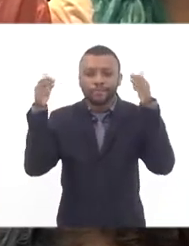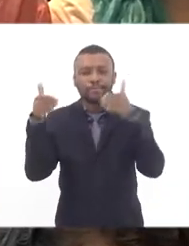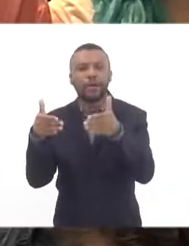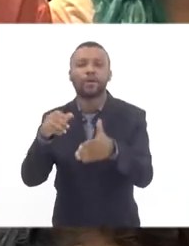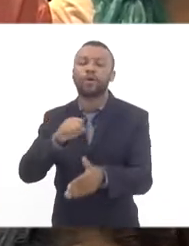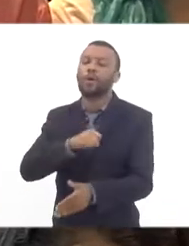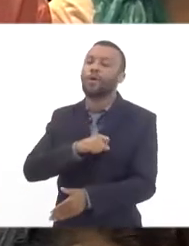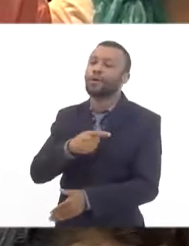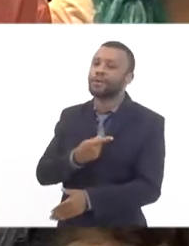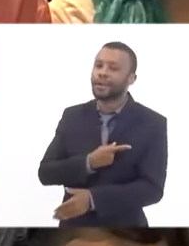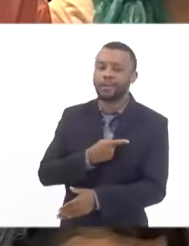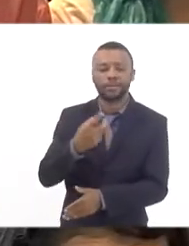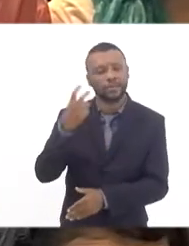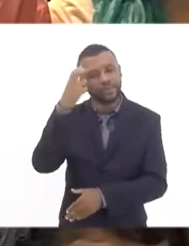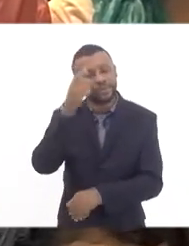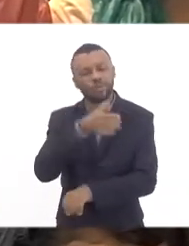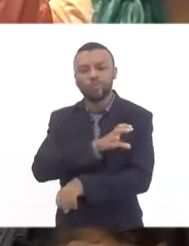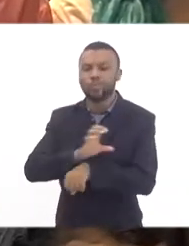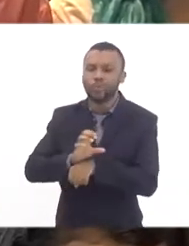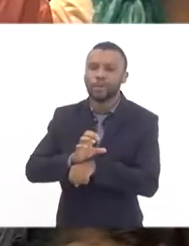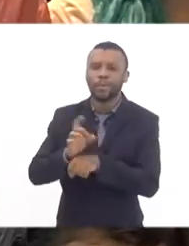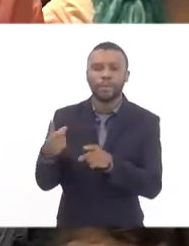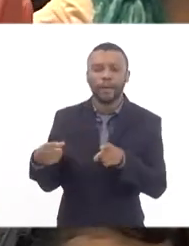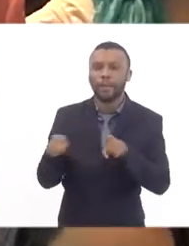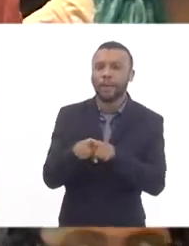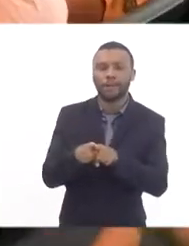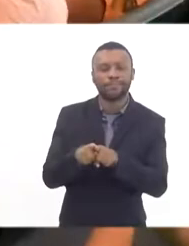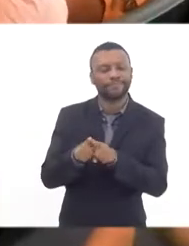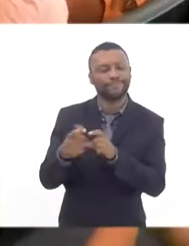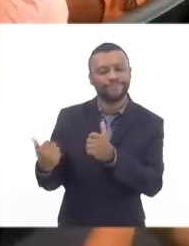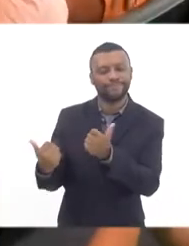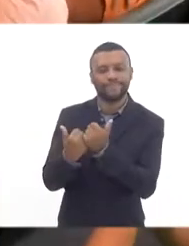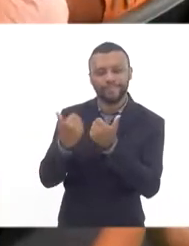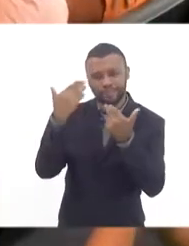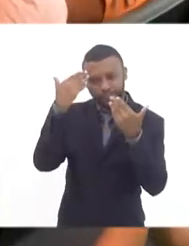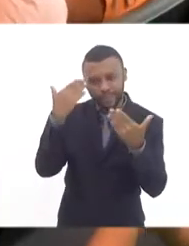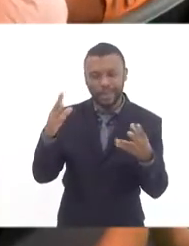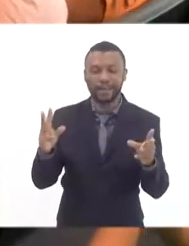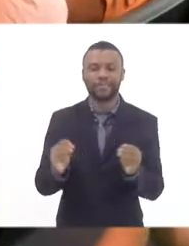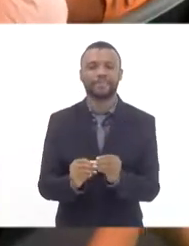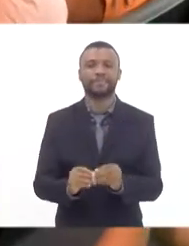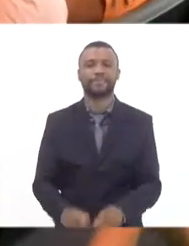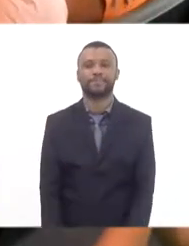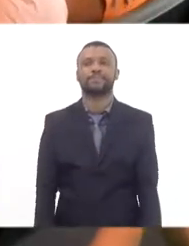estar somando com a gente. E é isso, pessoal. Obrigada.